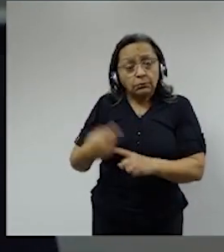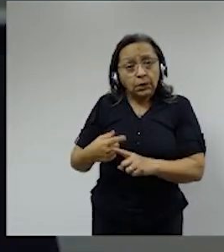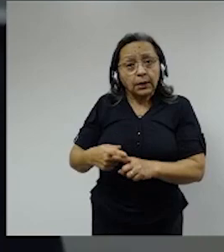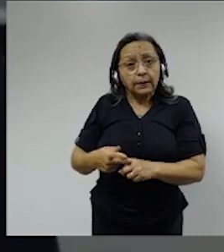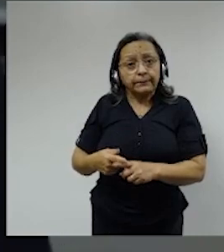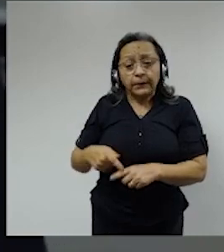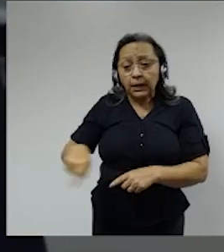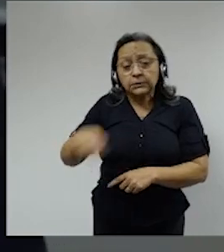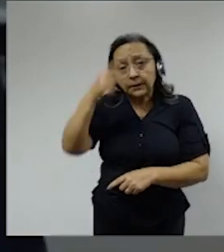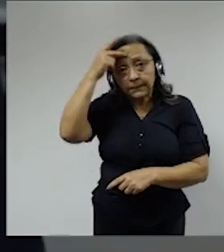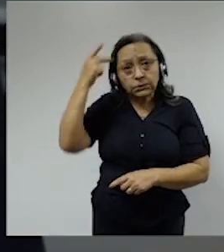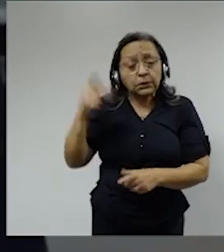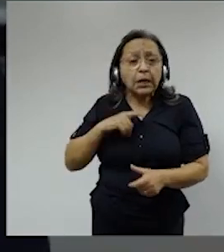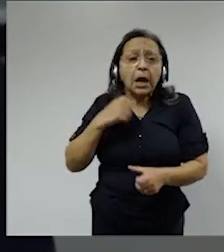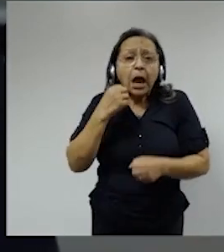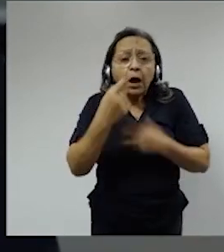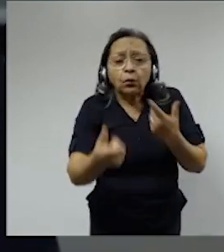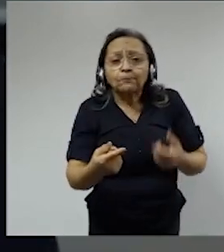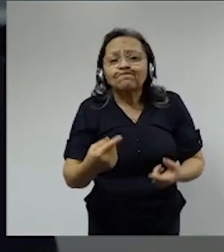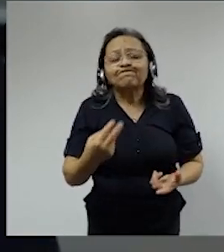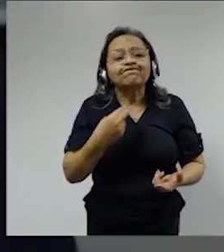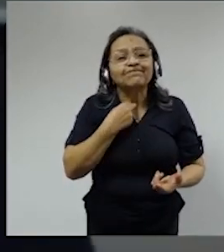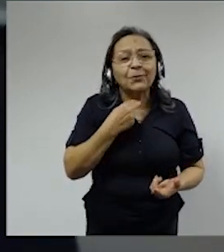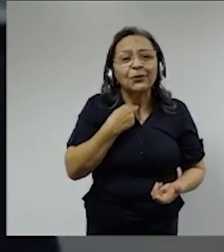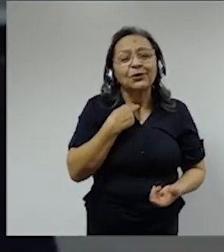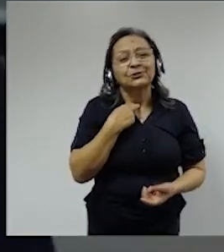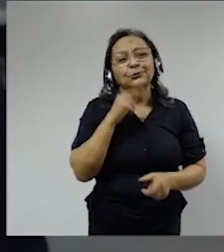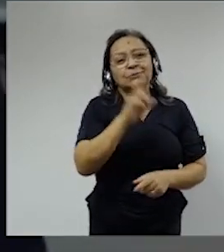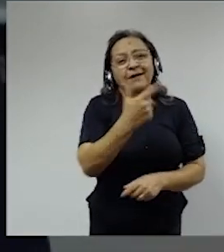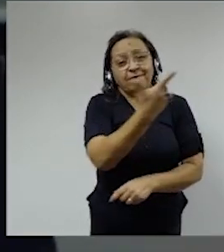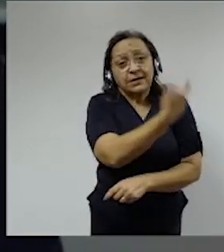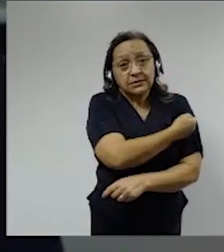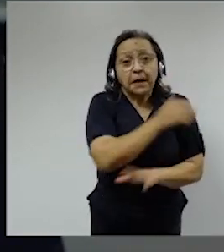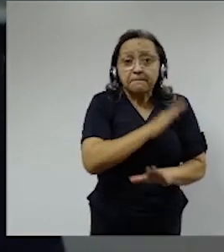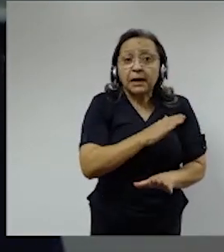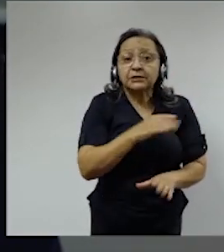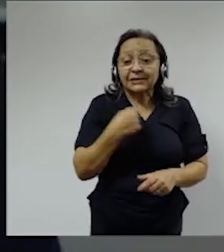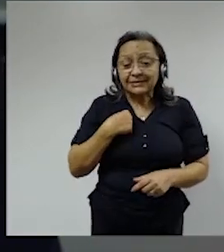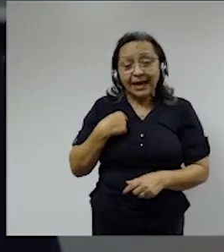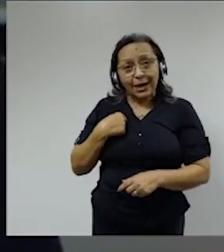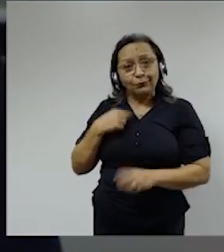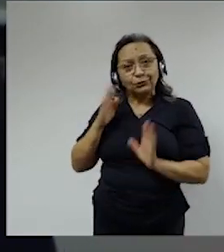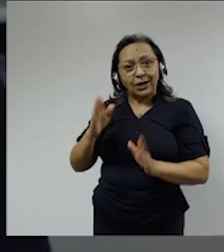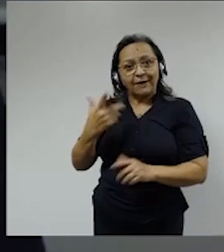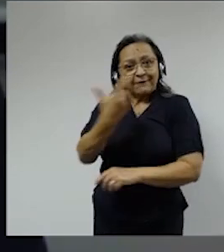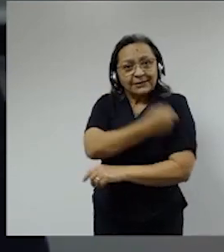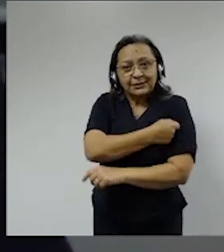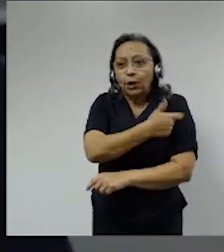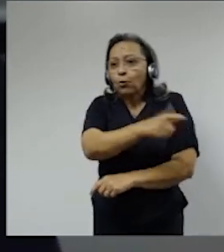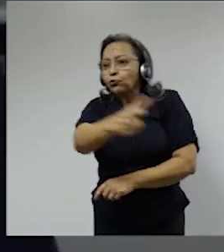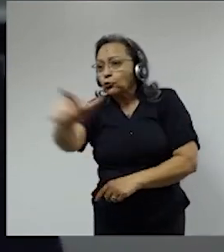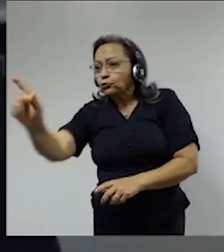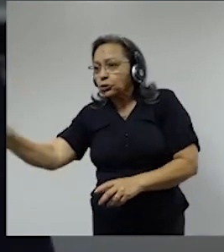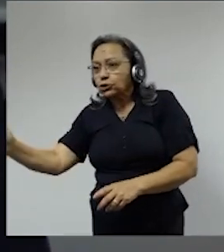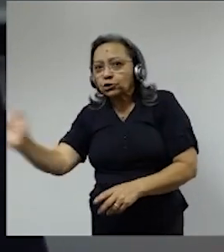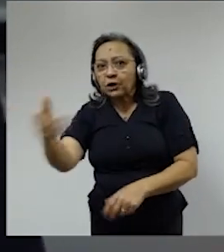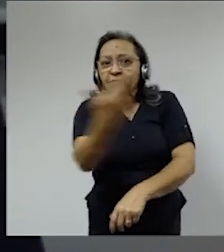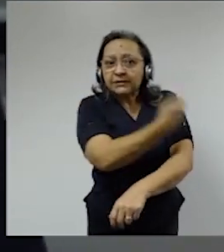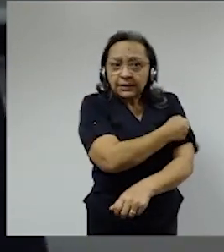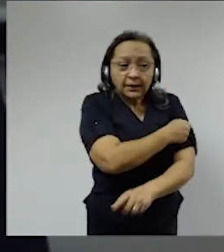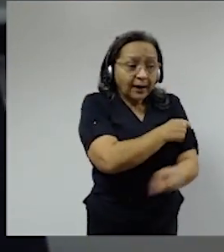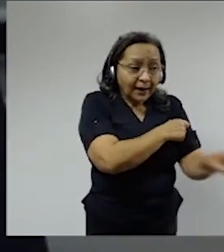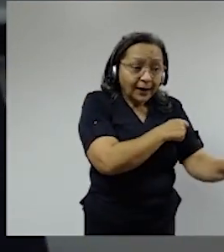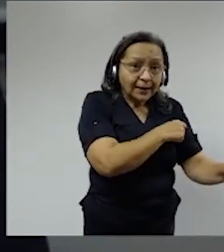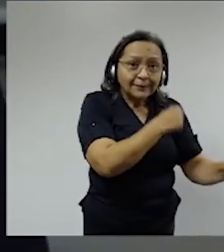não pode realmente tomar a vacina, mas vai estar protegido graças ao fato da gente ter tomado a vacina. Então, essas externalidades